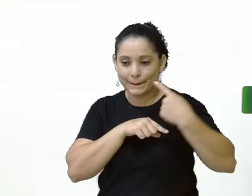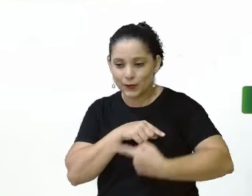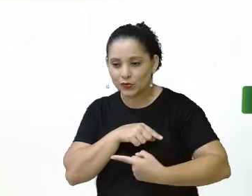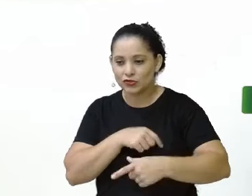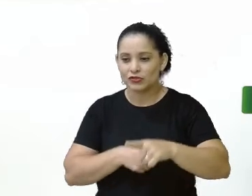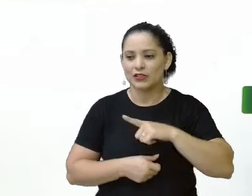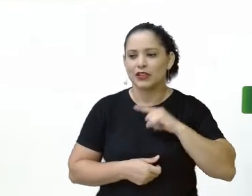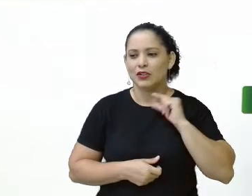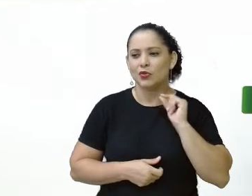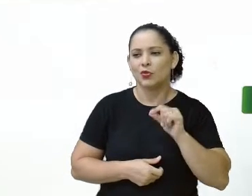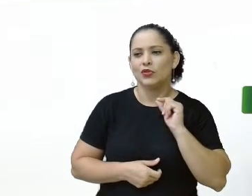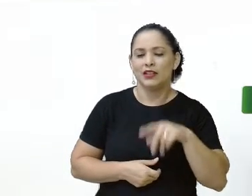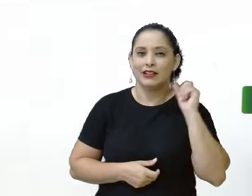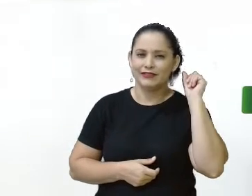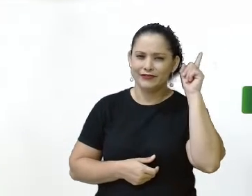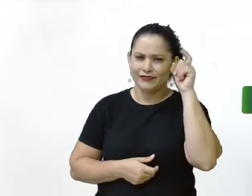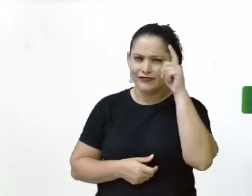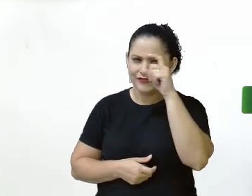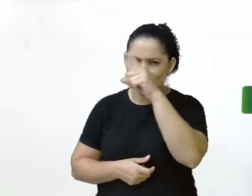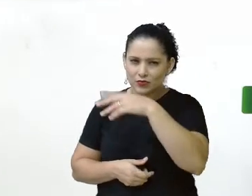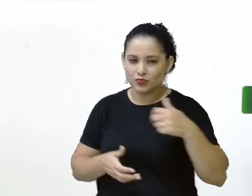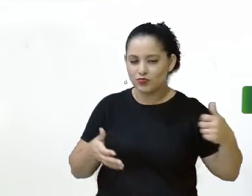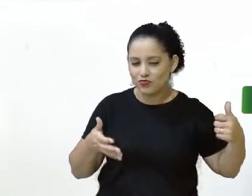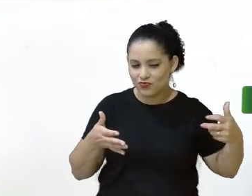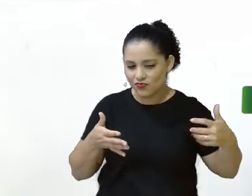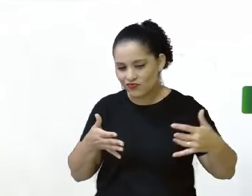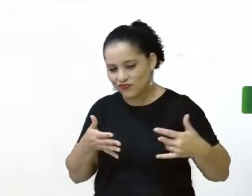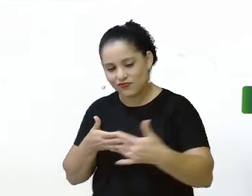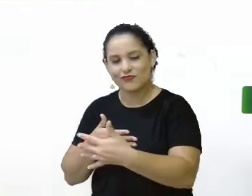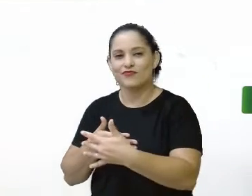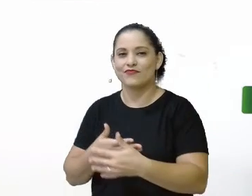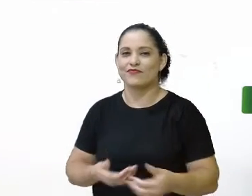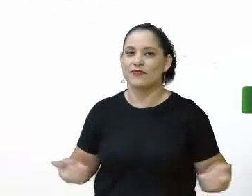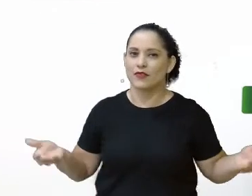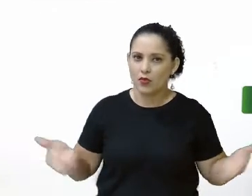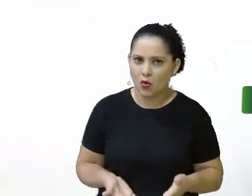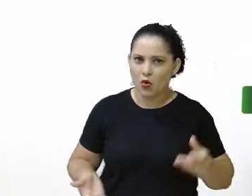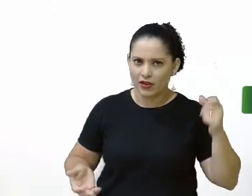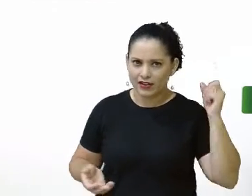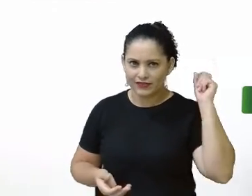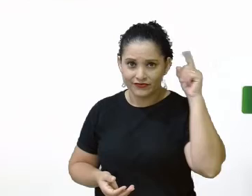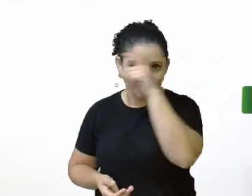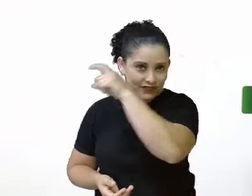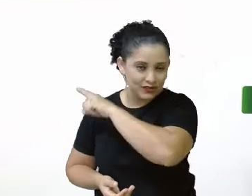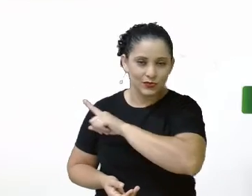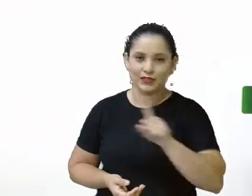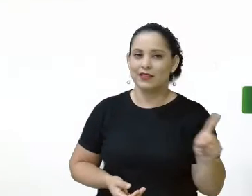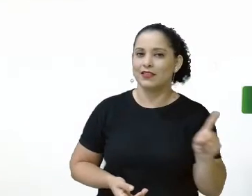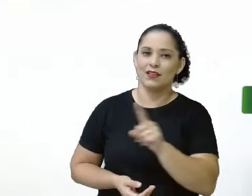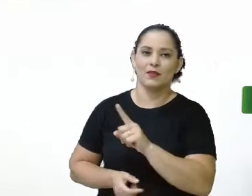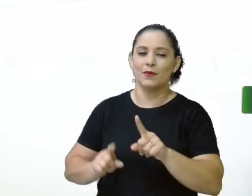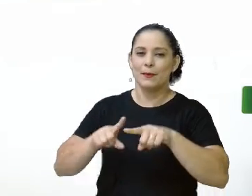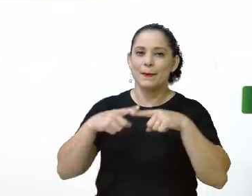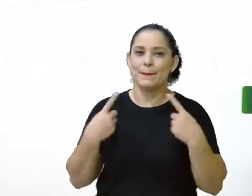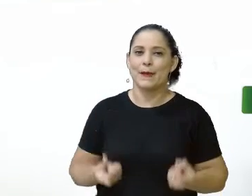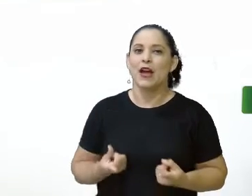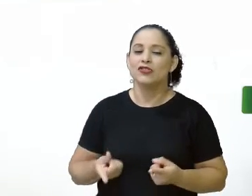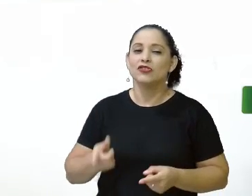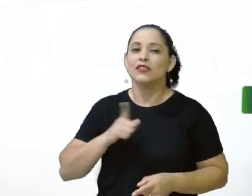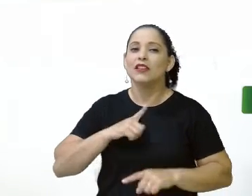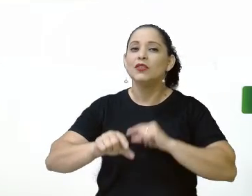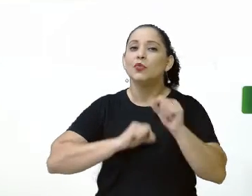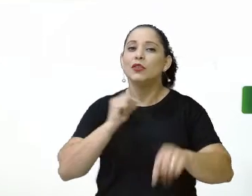vai dificultando. Como agora, que nem é tão difícil, mas a gente vai colocar num